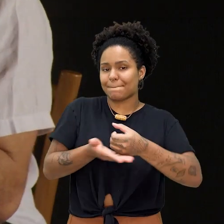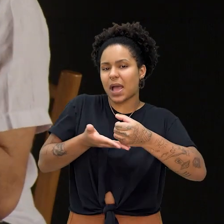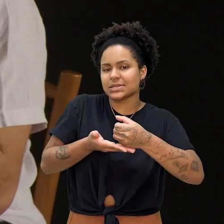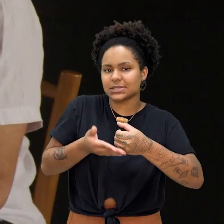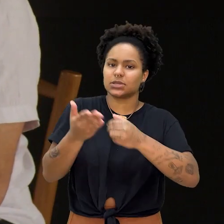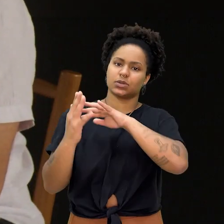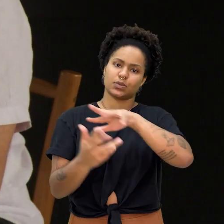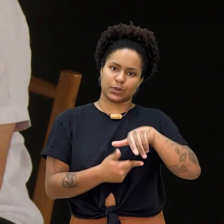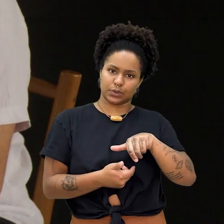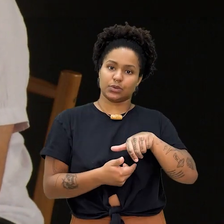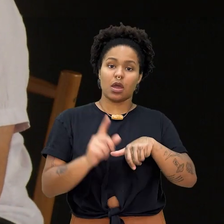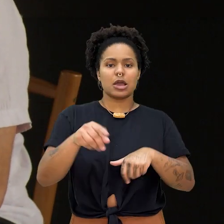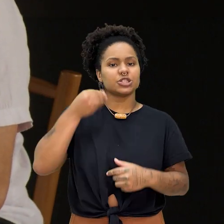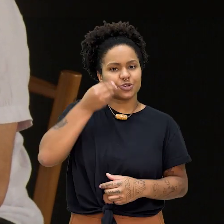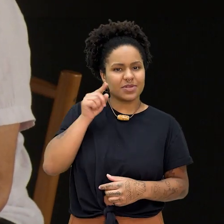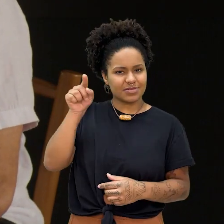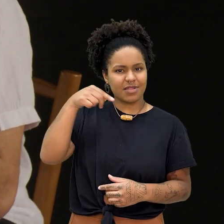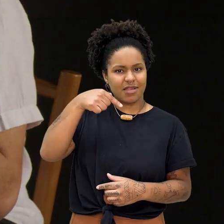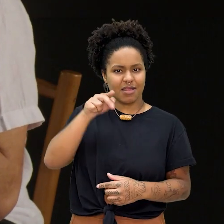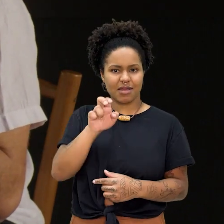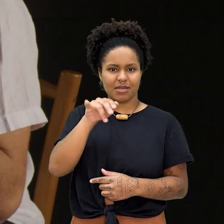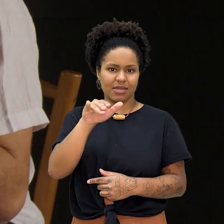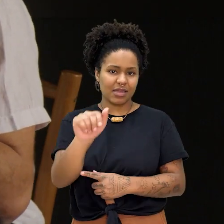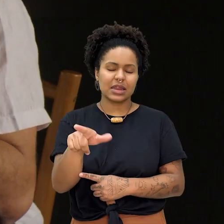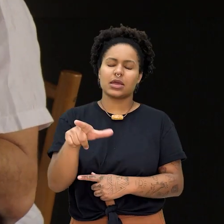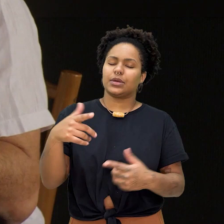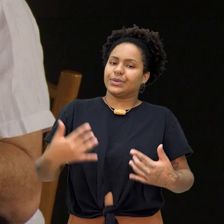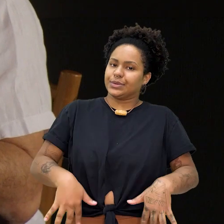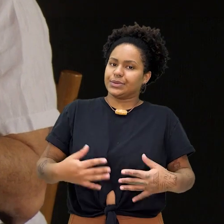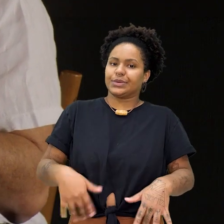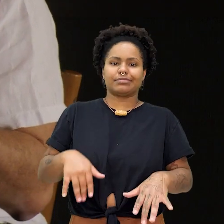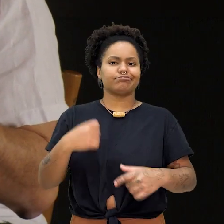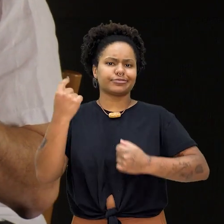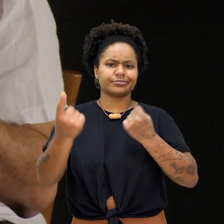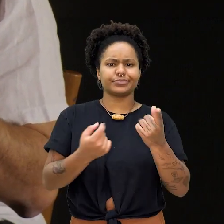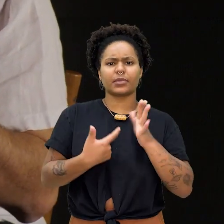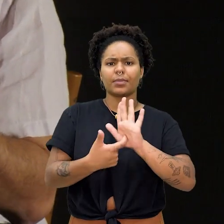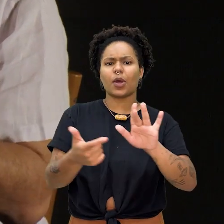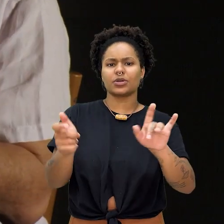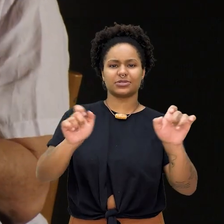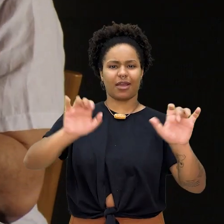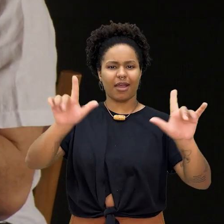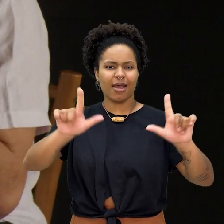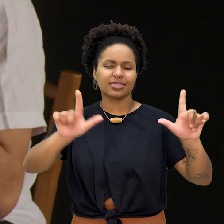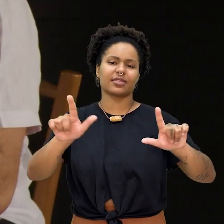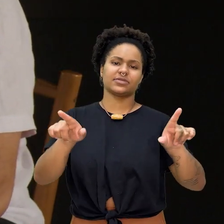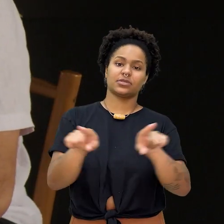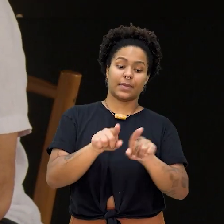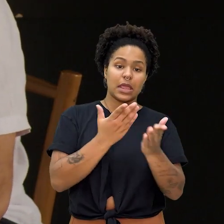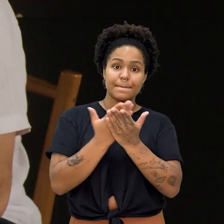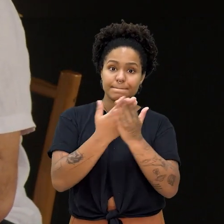mundo, essa experiência do Quênia é uma das que vira e mexe está aparecendo na mídia, está aparecendo